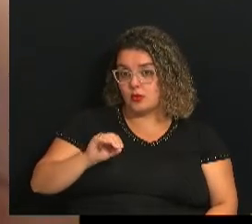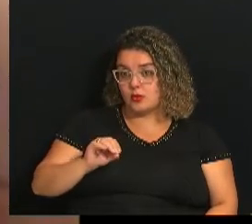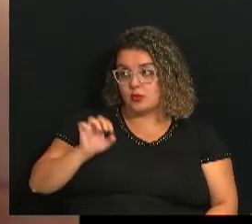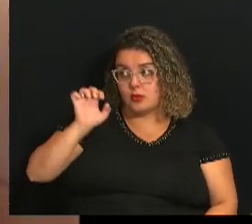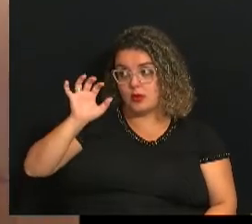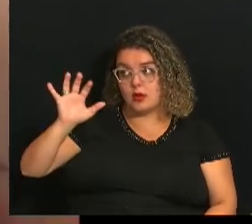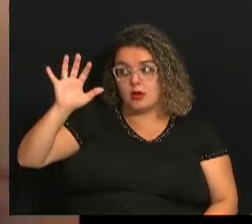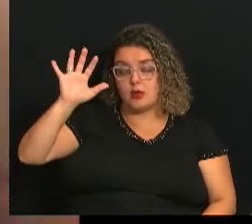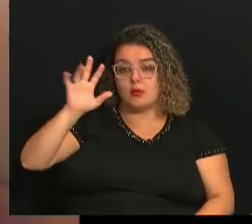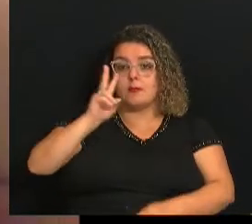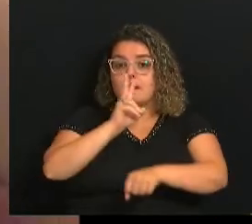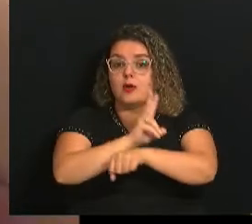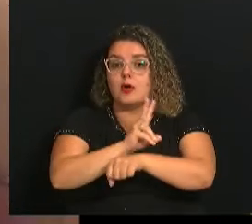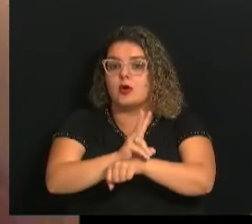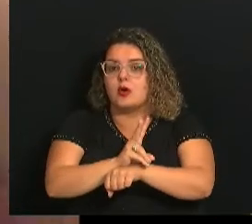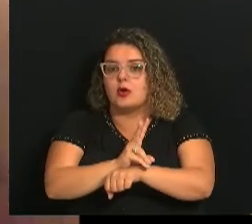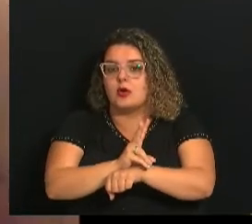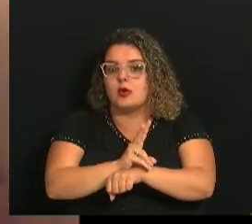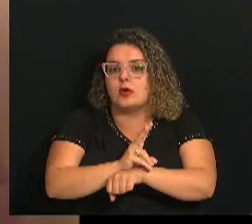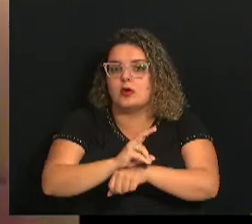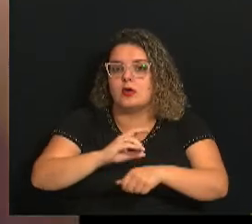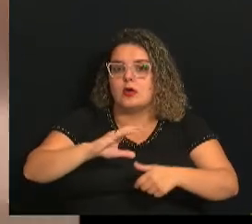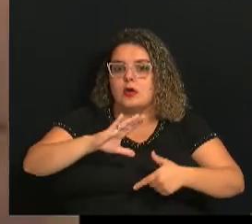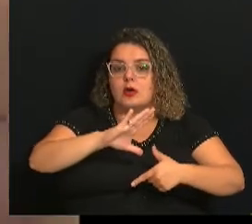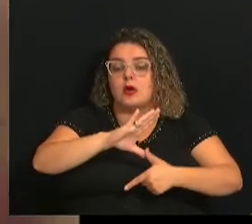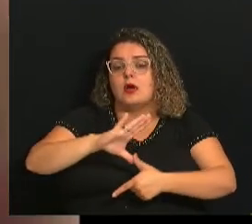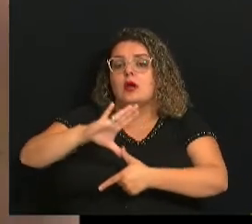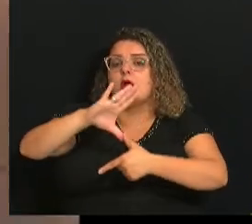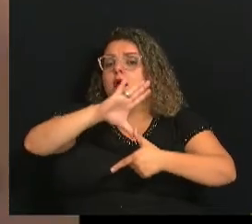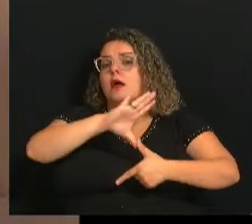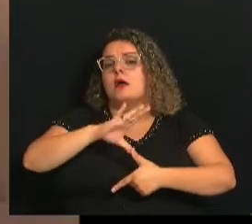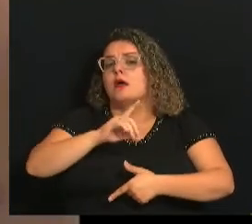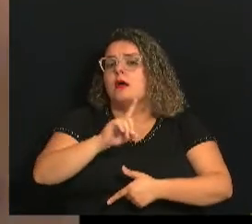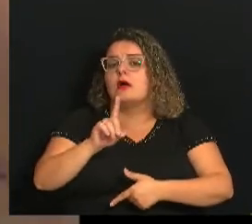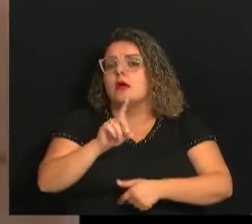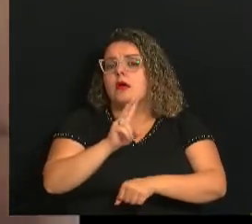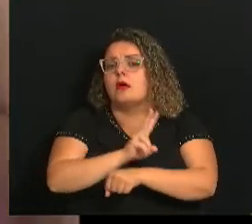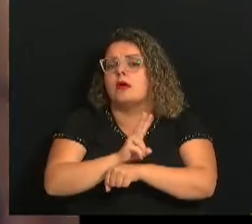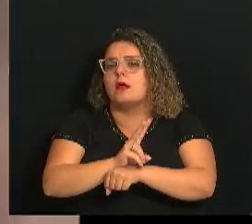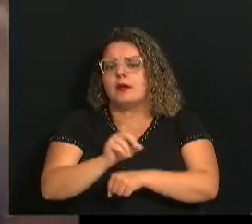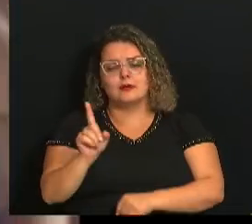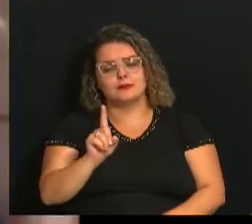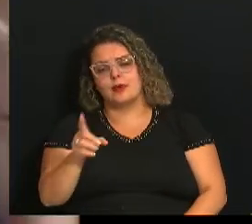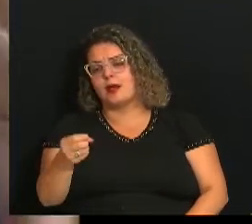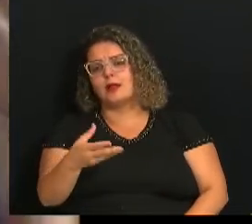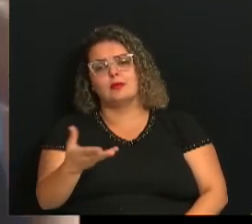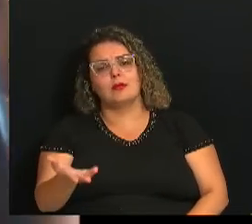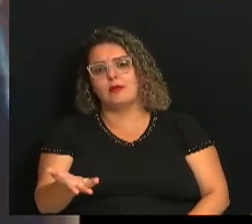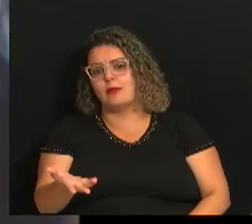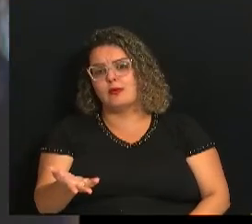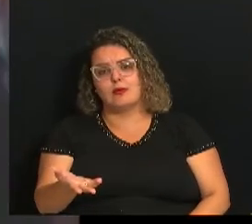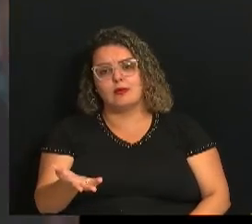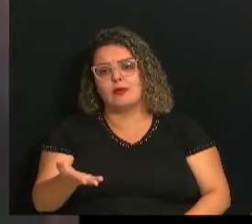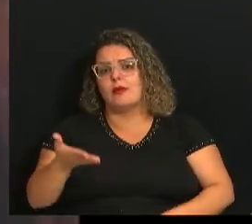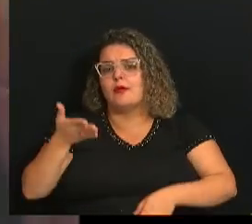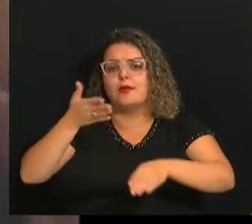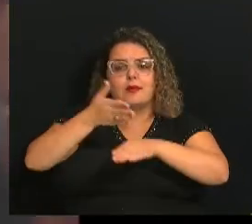patrimônio na América Latina não é preservado. Isso também não é novo, porque fez parte da política